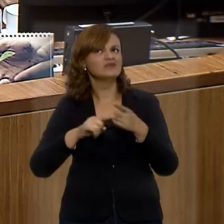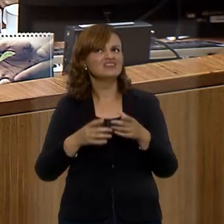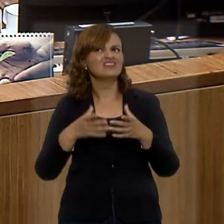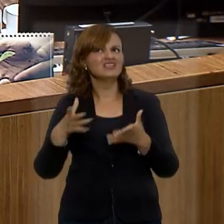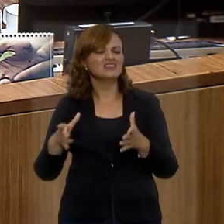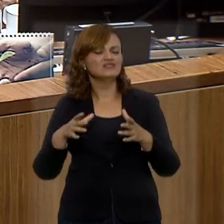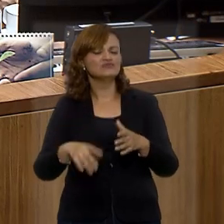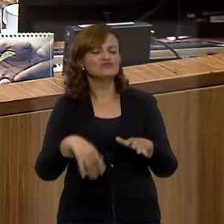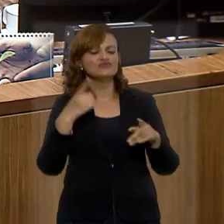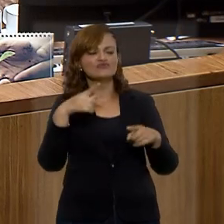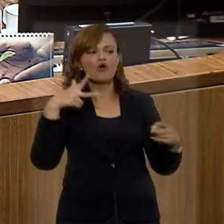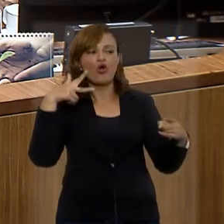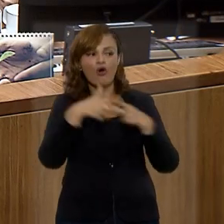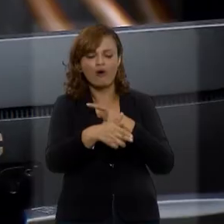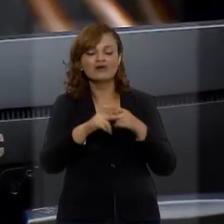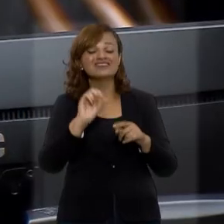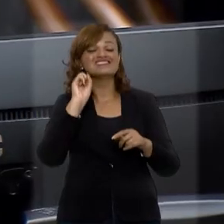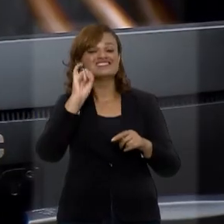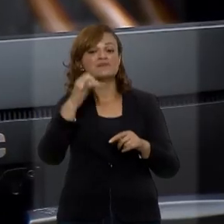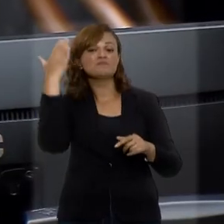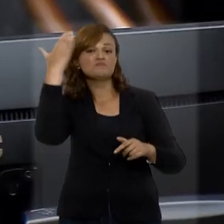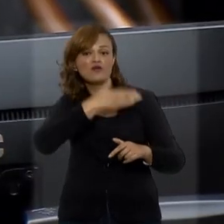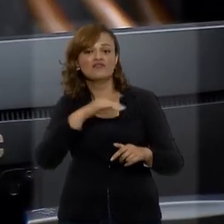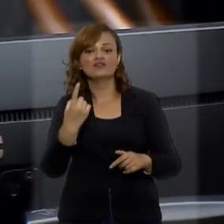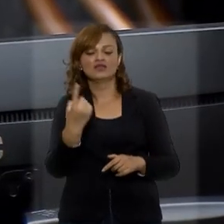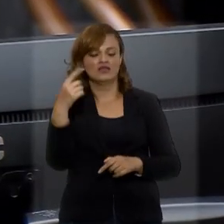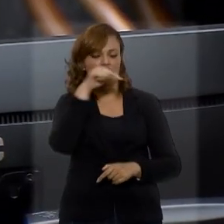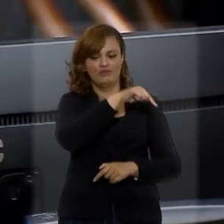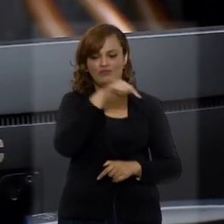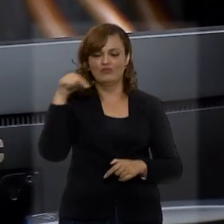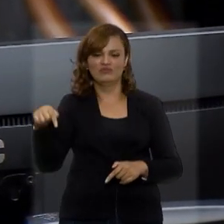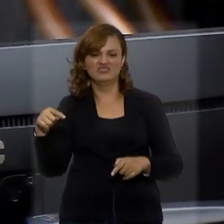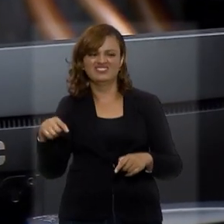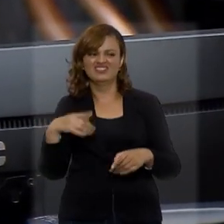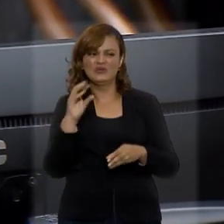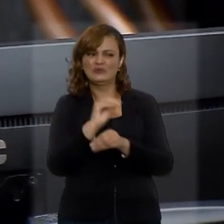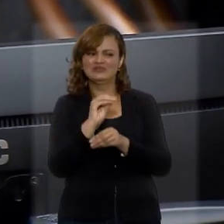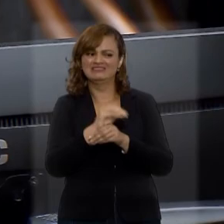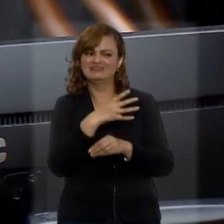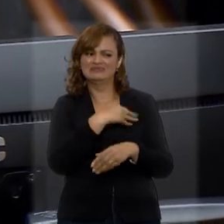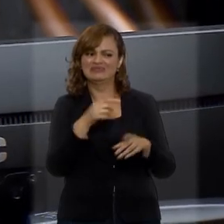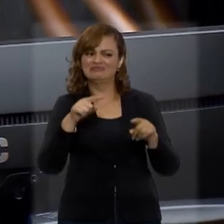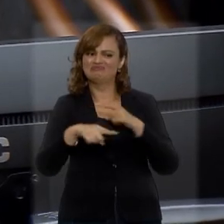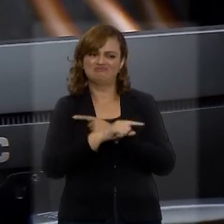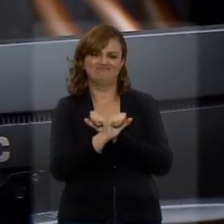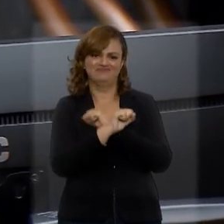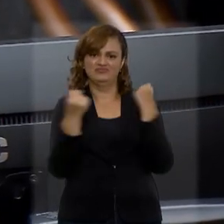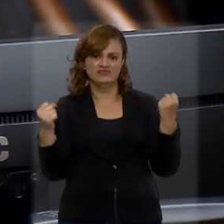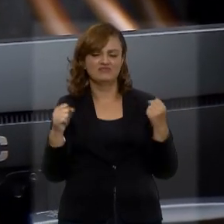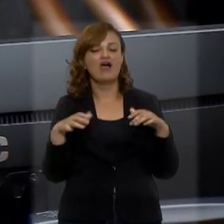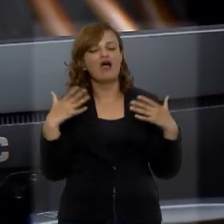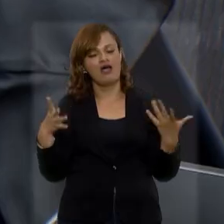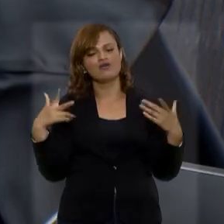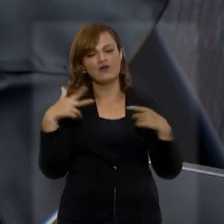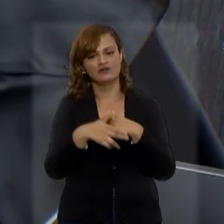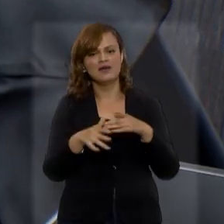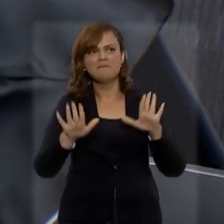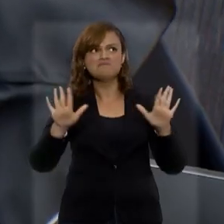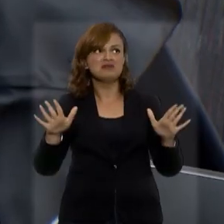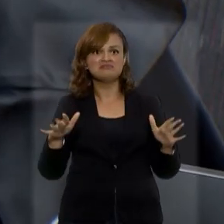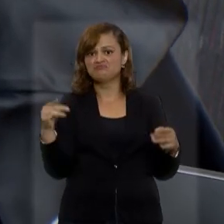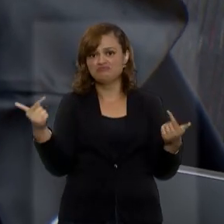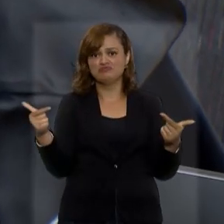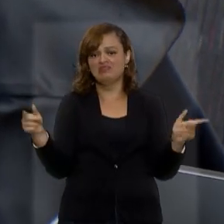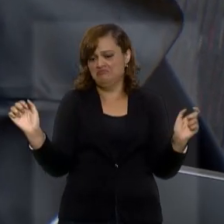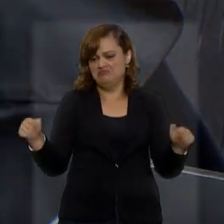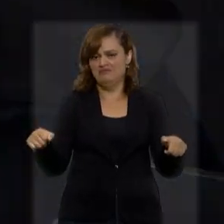tipo de guarda só deve ser impedida quando for provado que um dos cônjuges não está apto para exercer o poder familiar, o que não